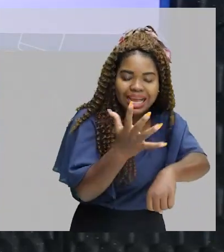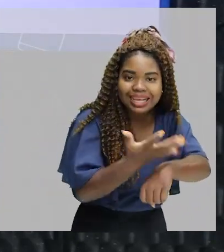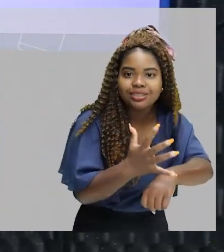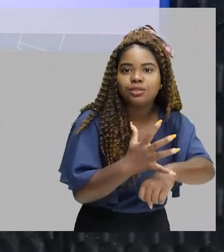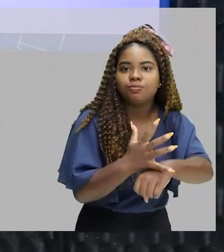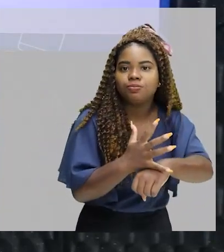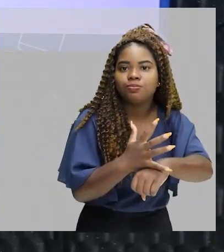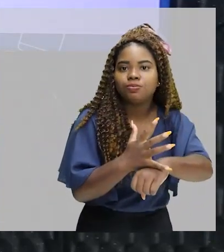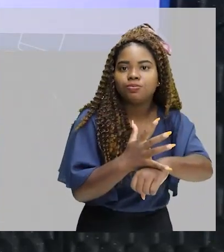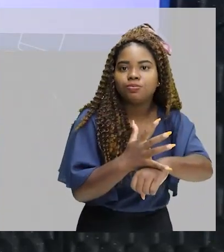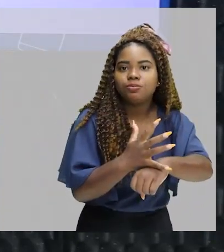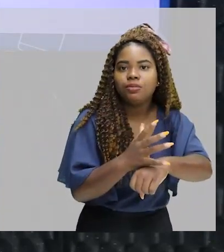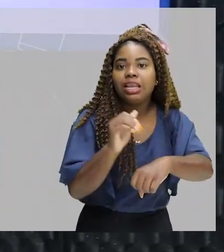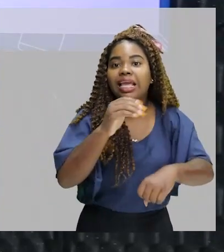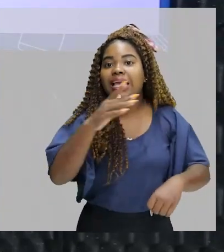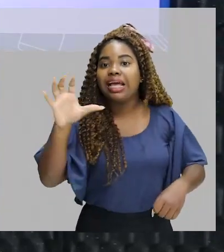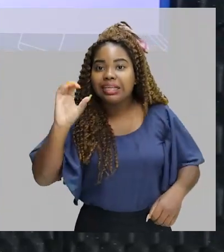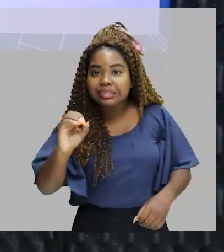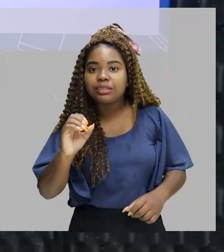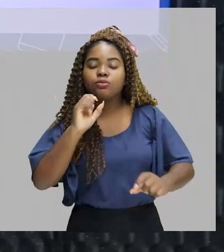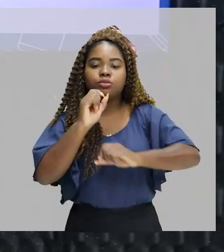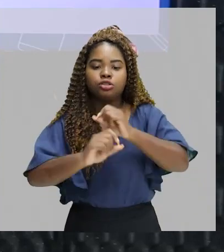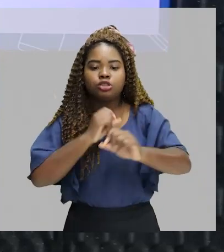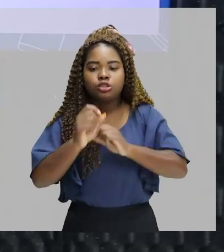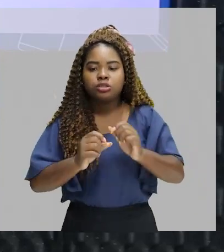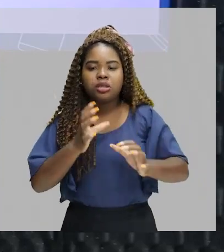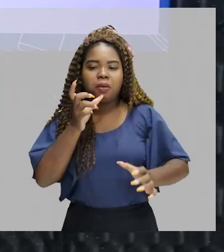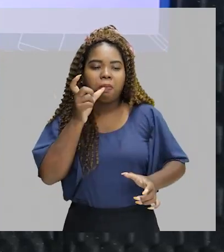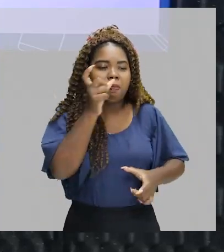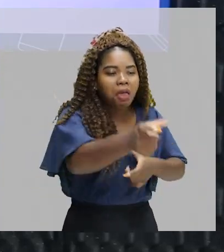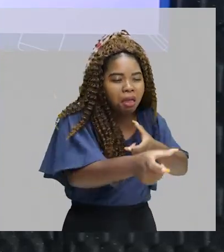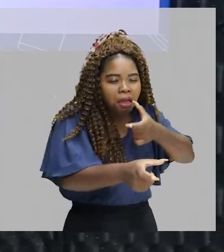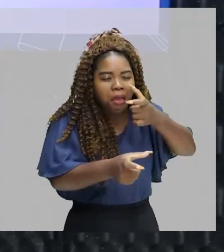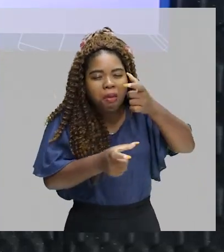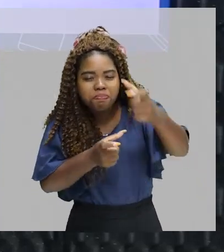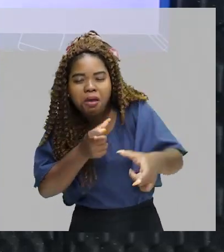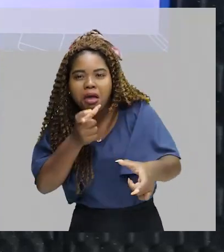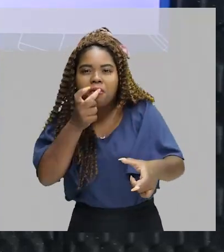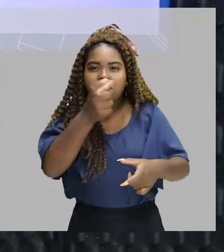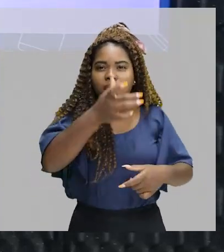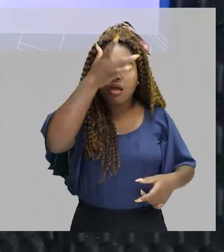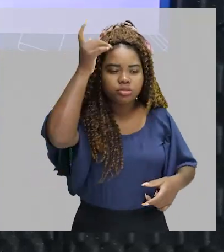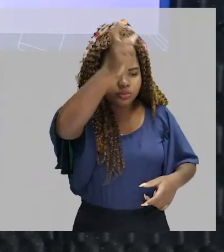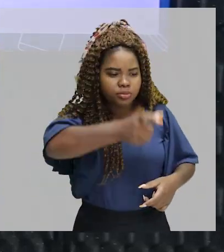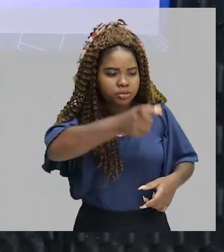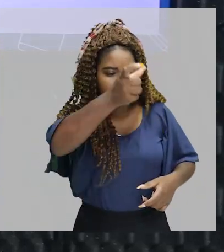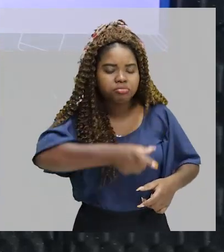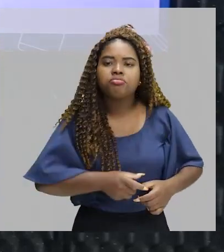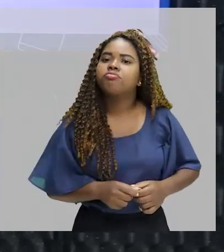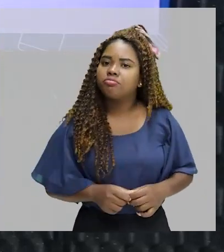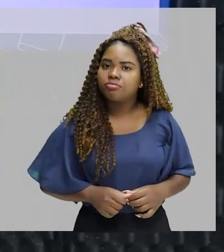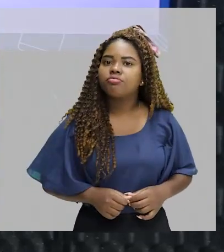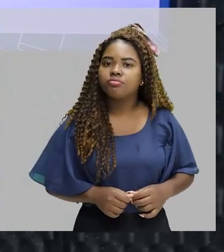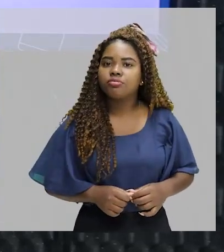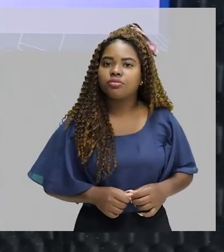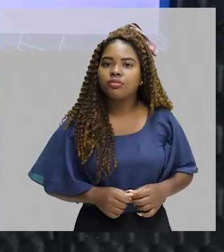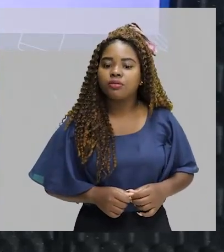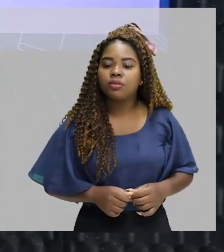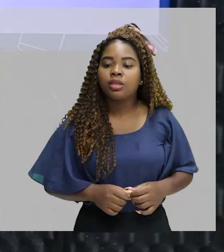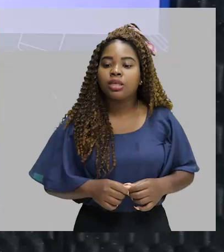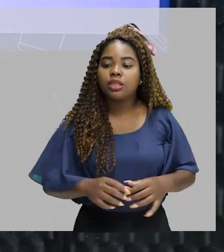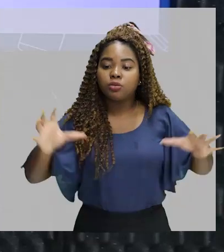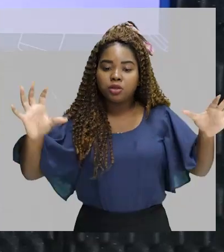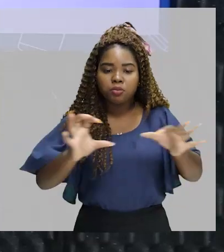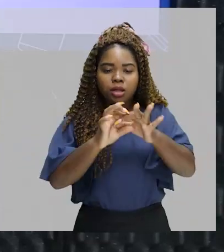Discriminação é a ação de discriminar as pessoas. O preconceito e a discriminação têm uma ligação muito próxima,